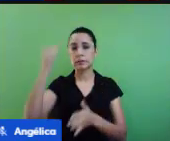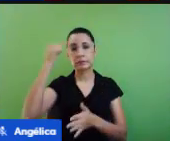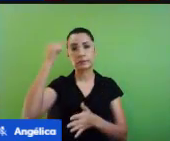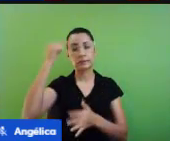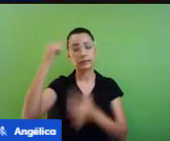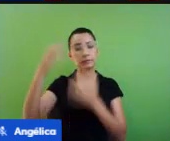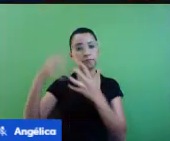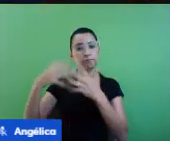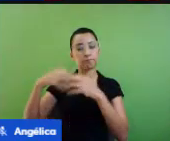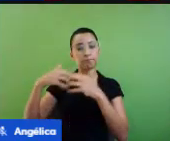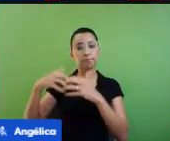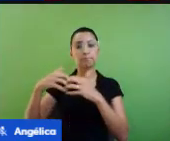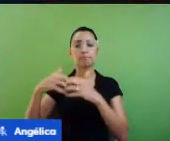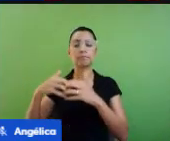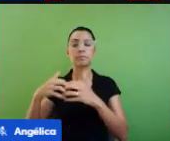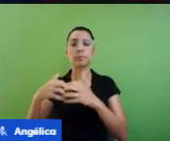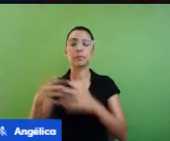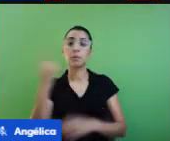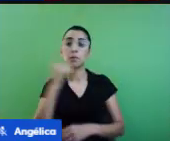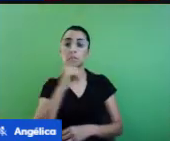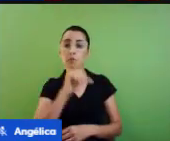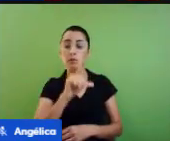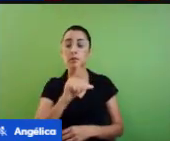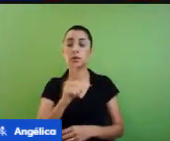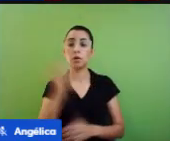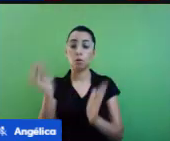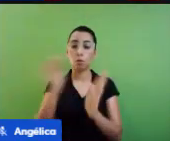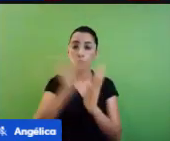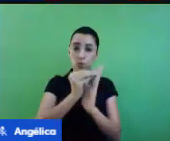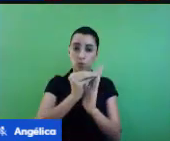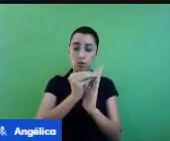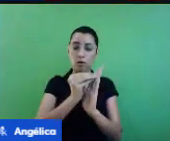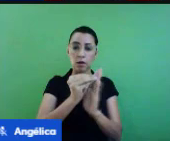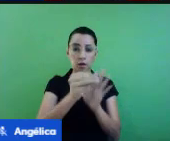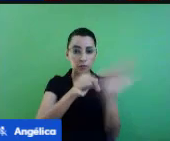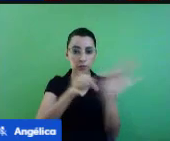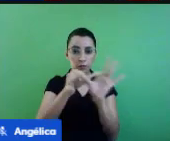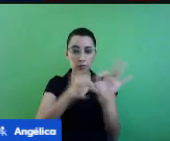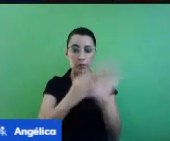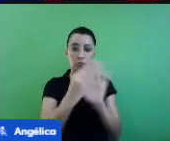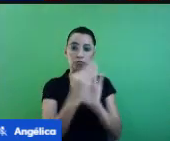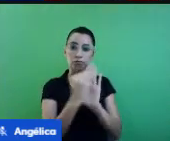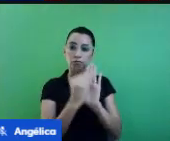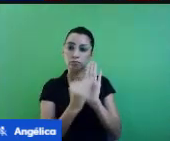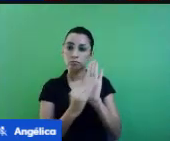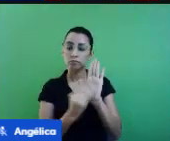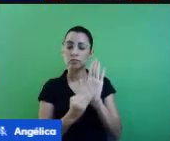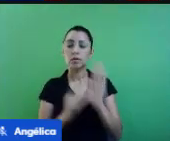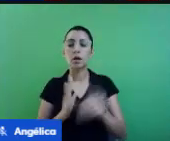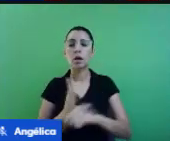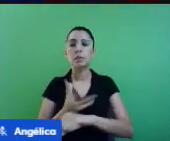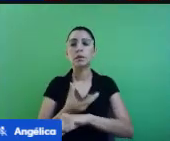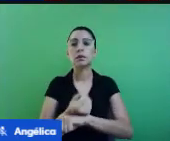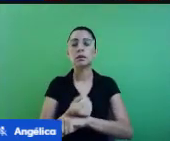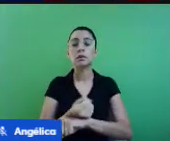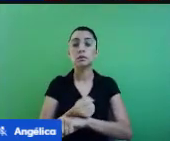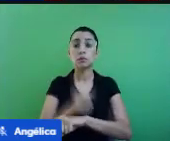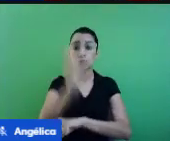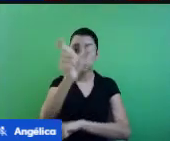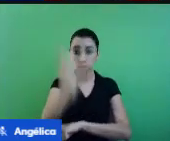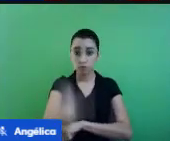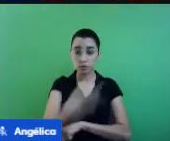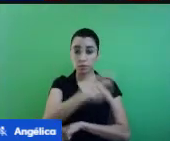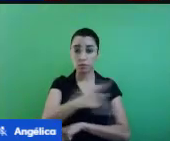para inserir nesse planejamento, pensando na habilidade que vocês querem que o aluno de